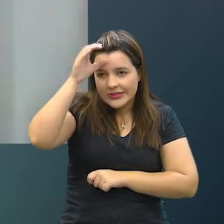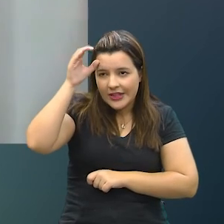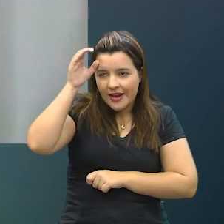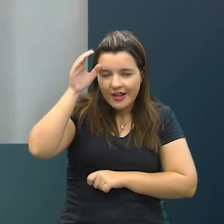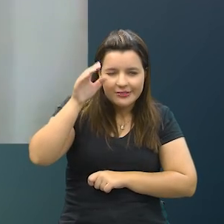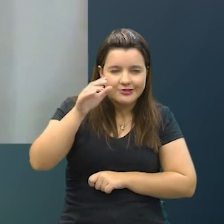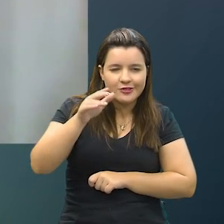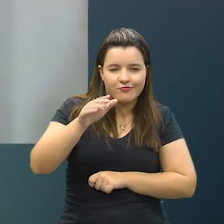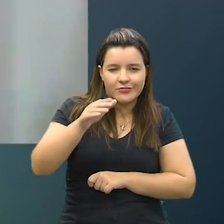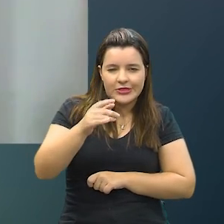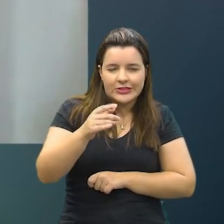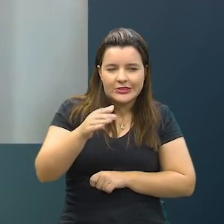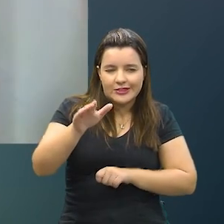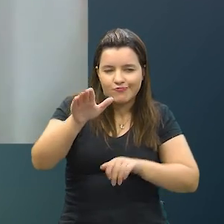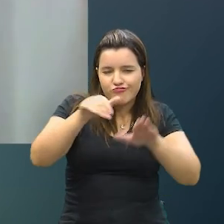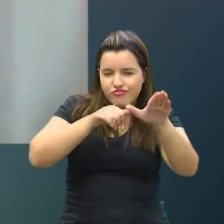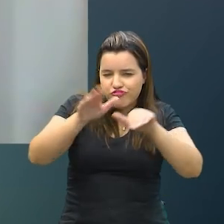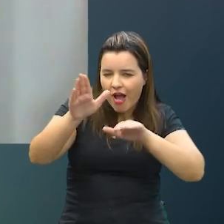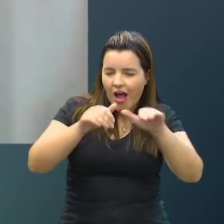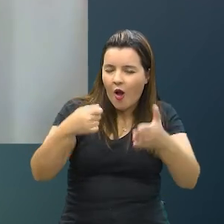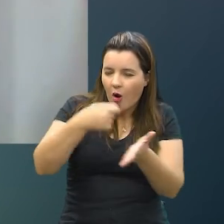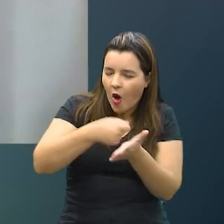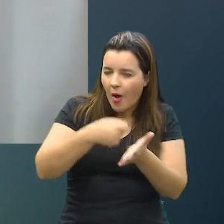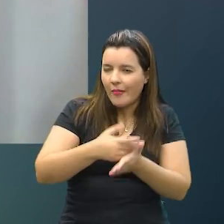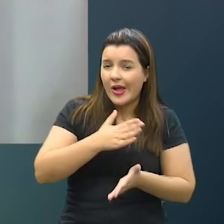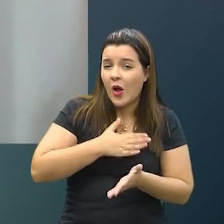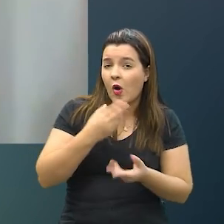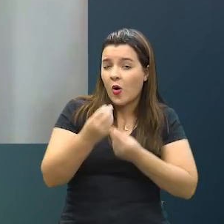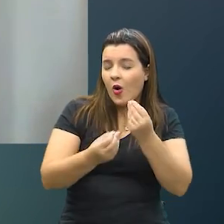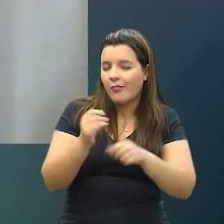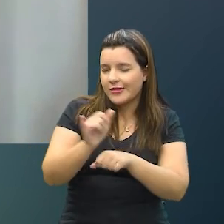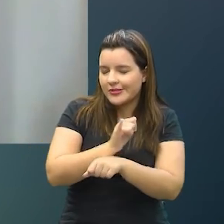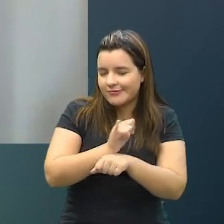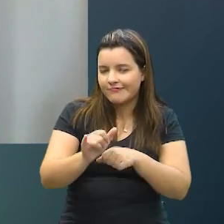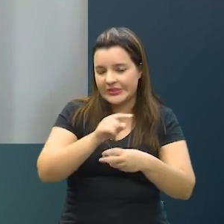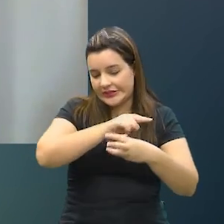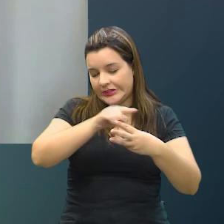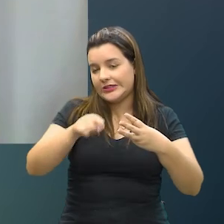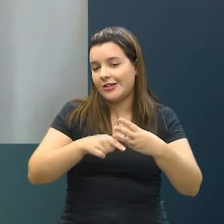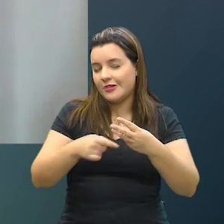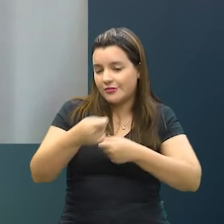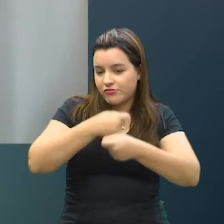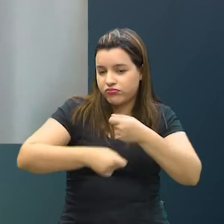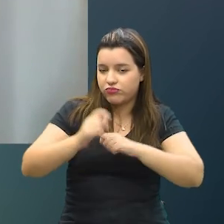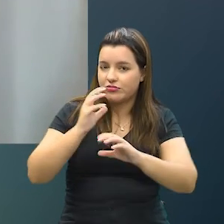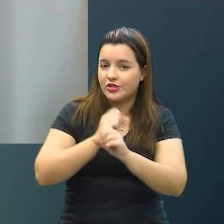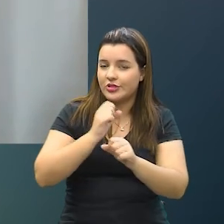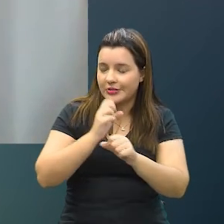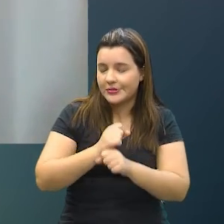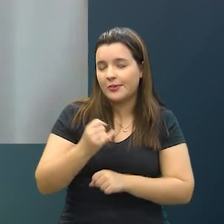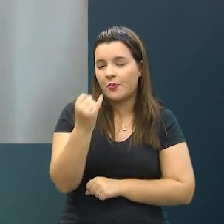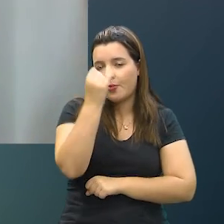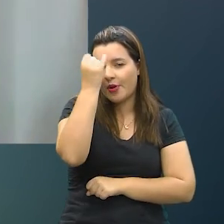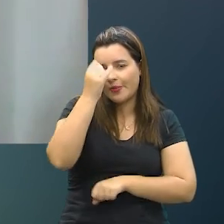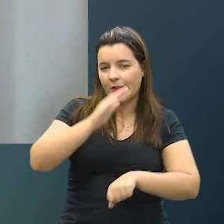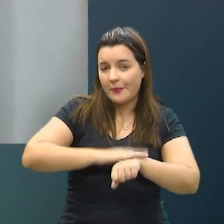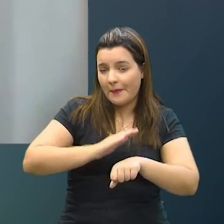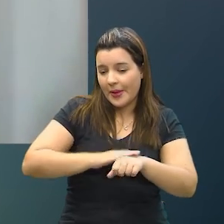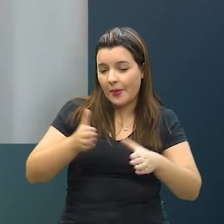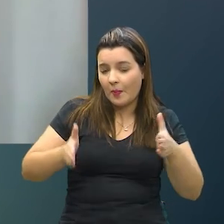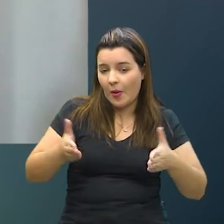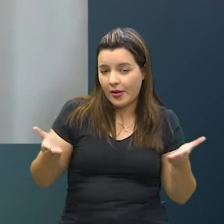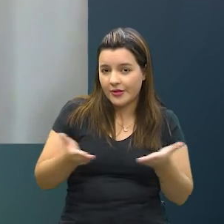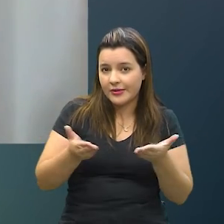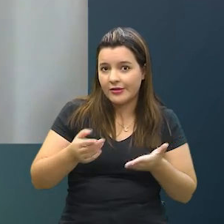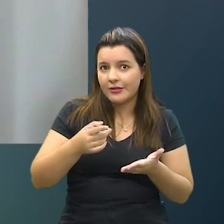Então, esses 3 pontos, né, da gestão financeira, eles são essenciais nesse momento, né? Então, você tem que estar